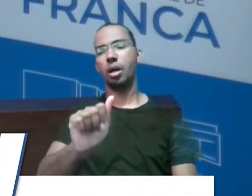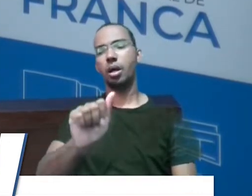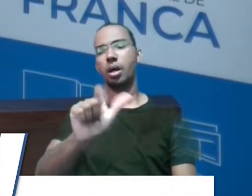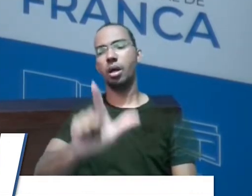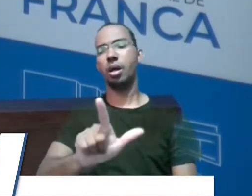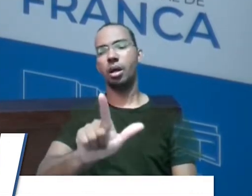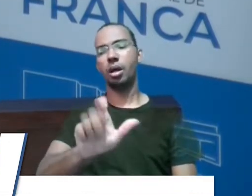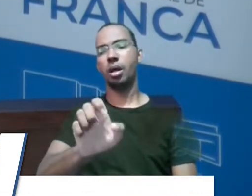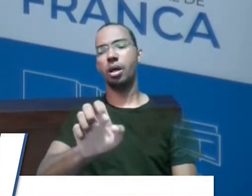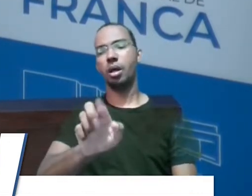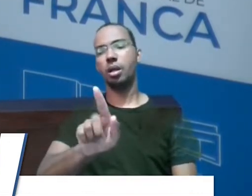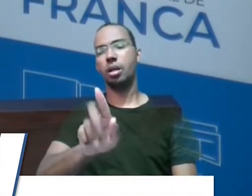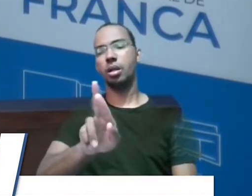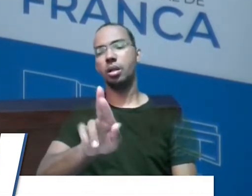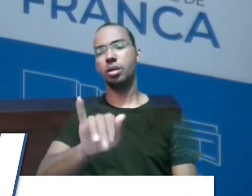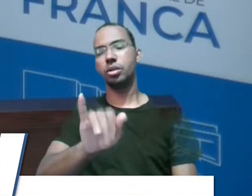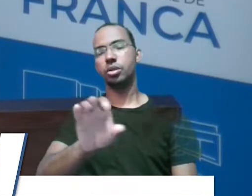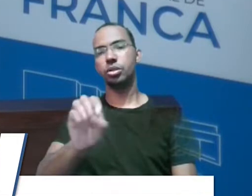deixa eu ver aqui, ó.